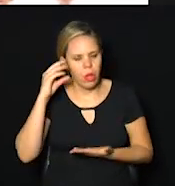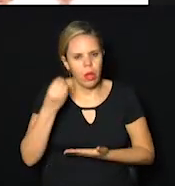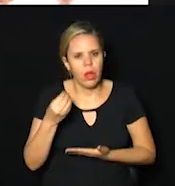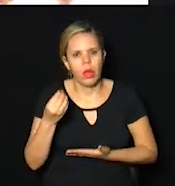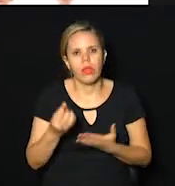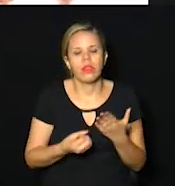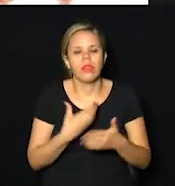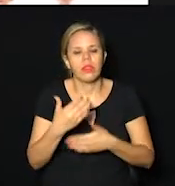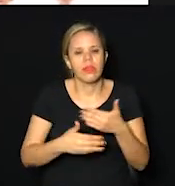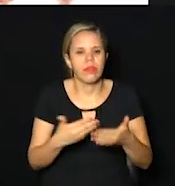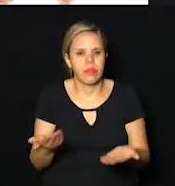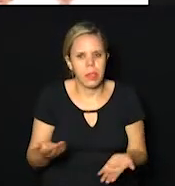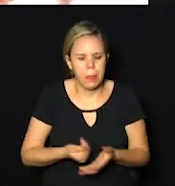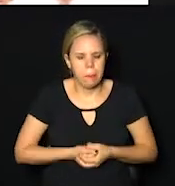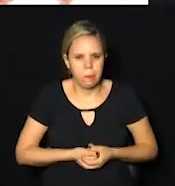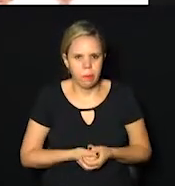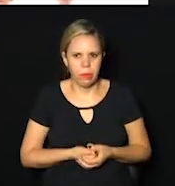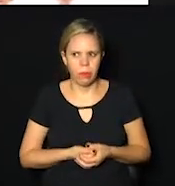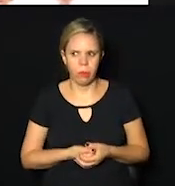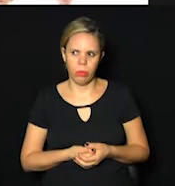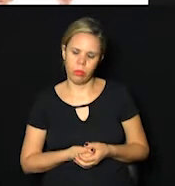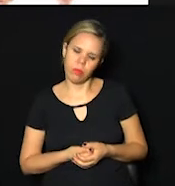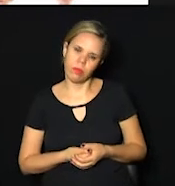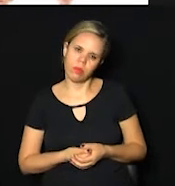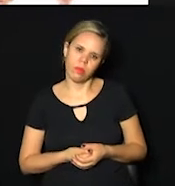gente está vivendo, né?